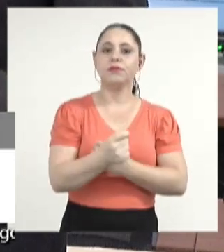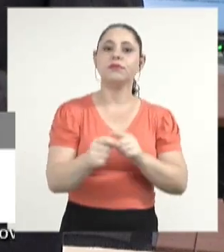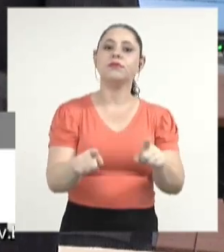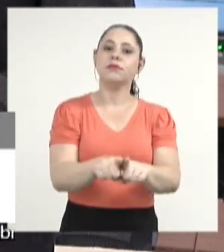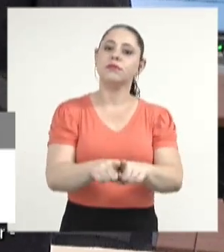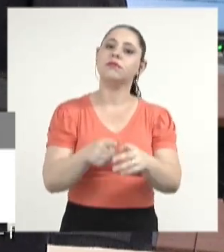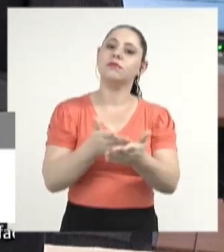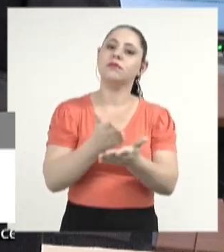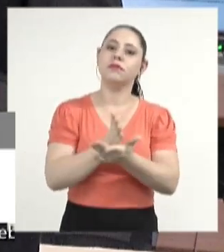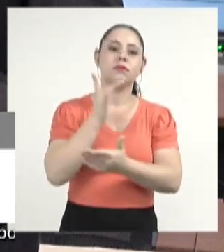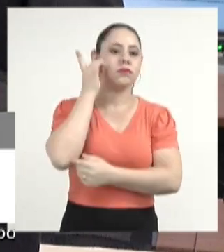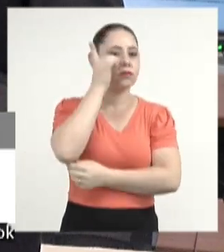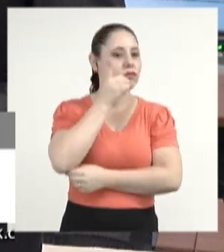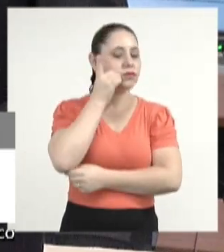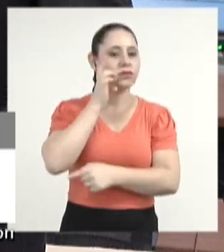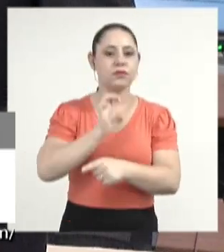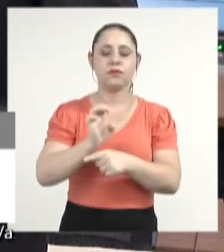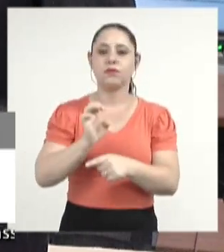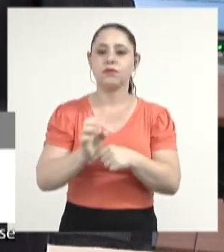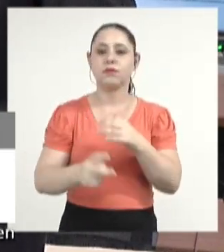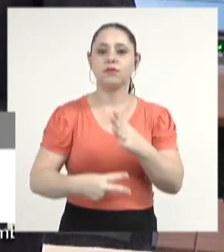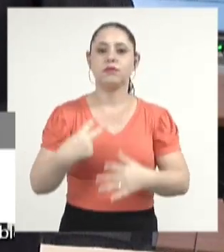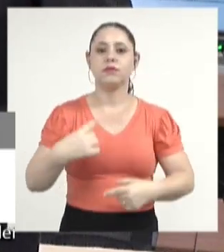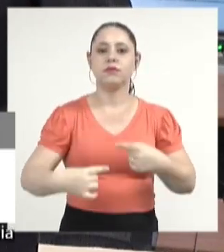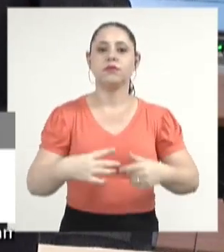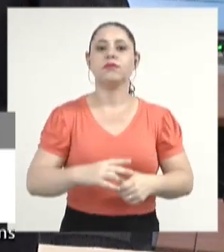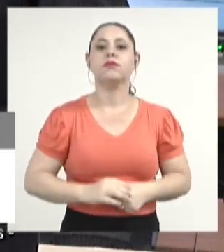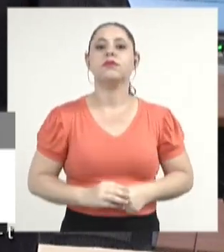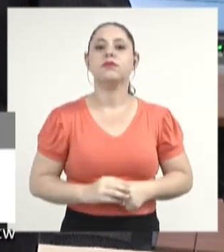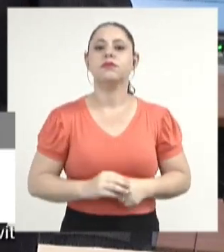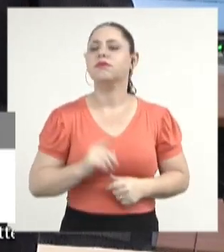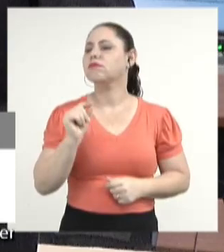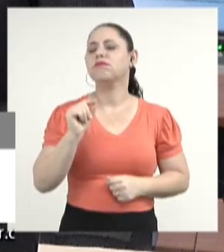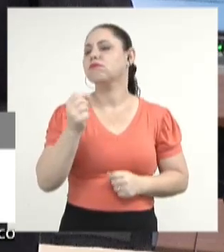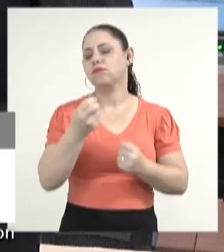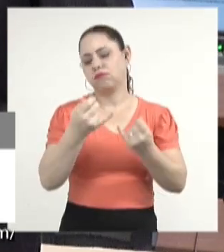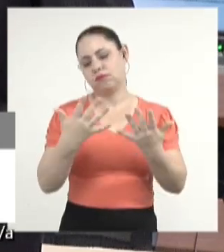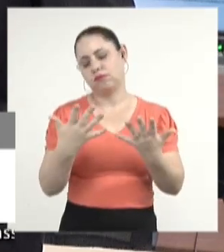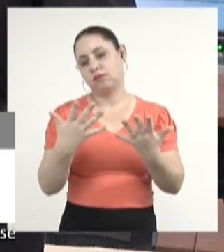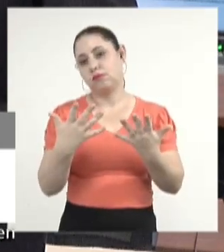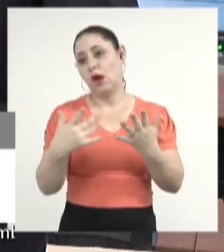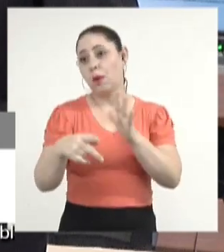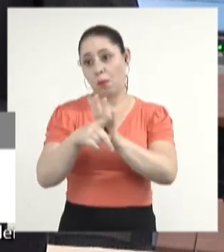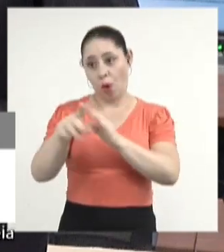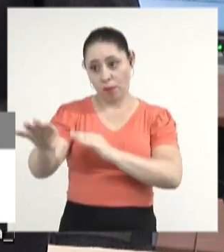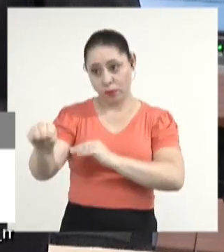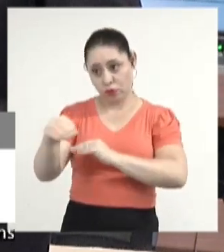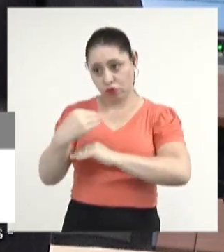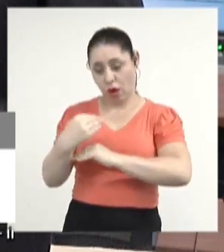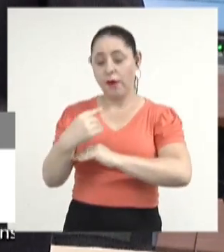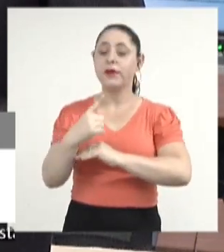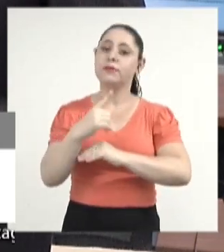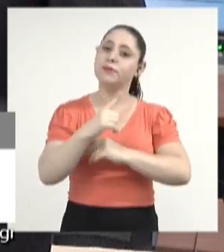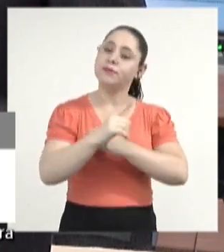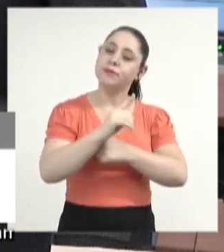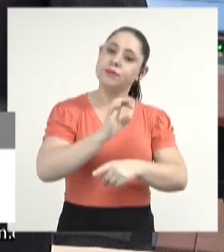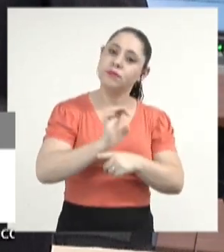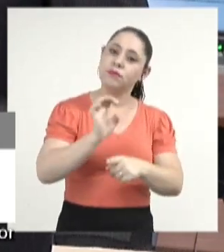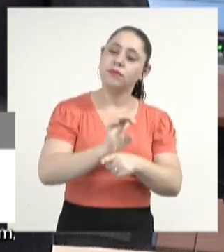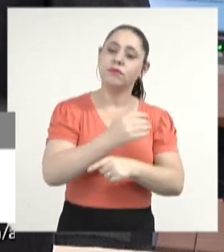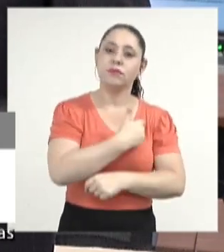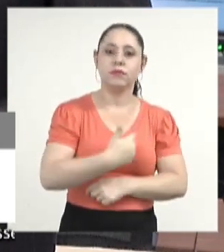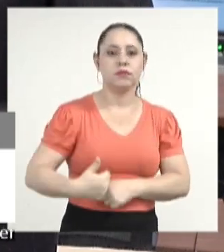foi aprovado pelos deputados estaduais em segunda discussão, encaminhado pelo governo do estado. A proposta ela visa